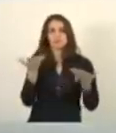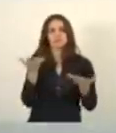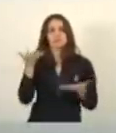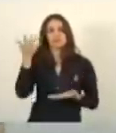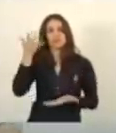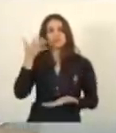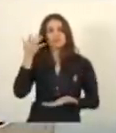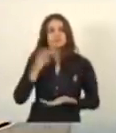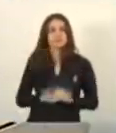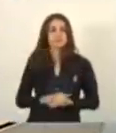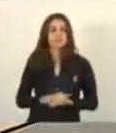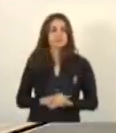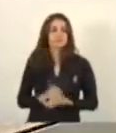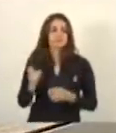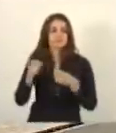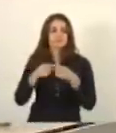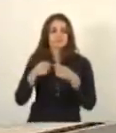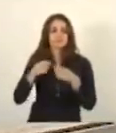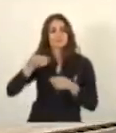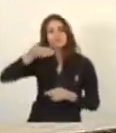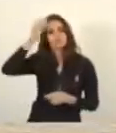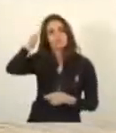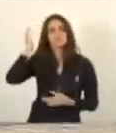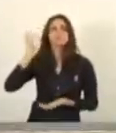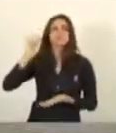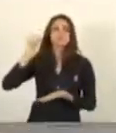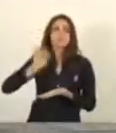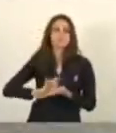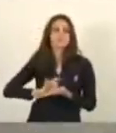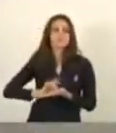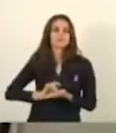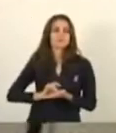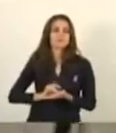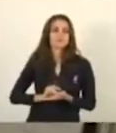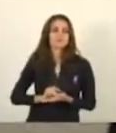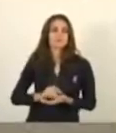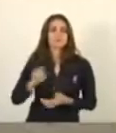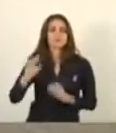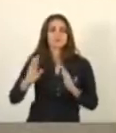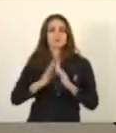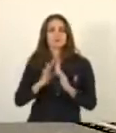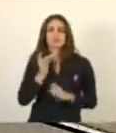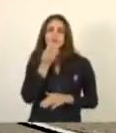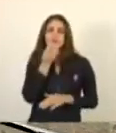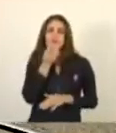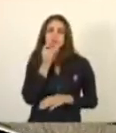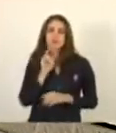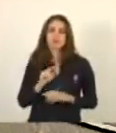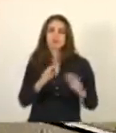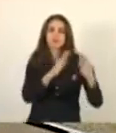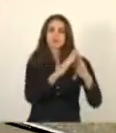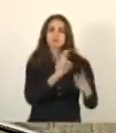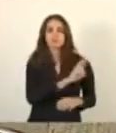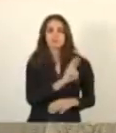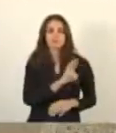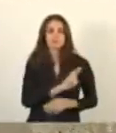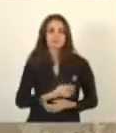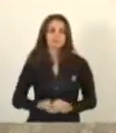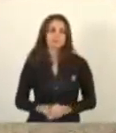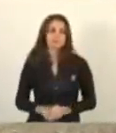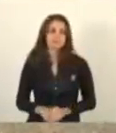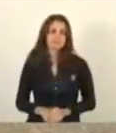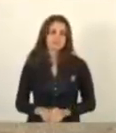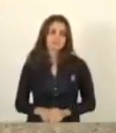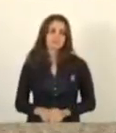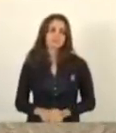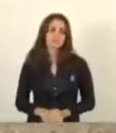Doutor Hércules é o legítimo cachoeirense que mora em Vila Velha. Verdade. Com a